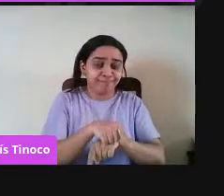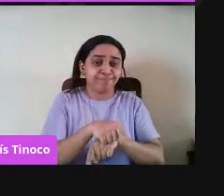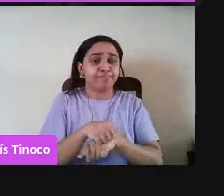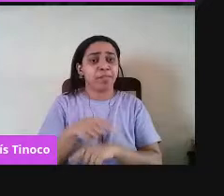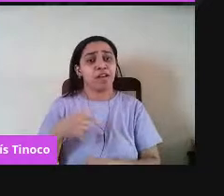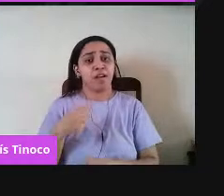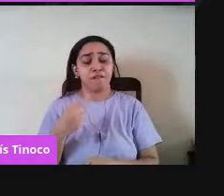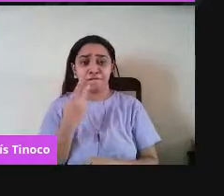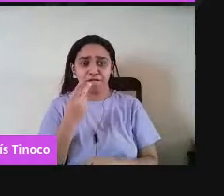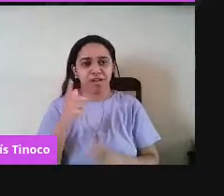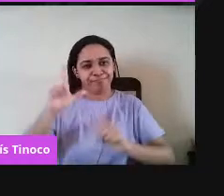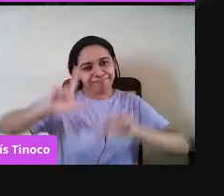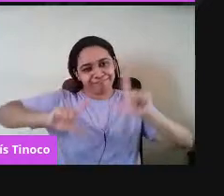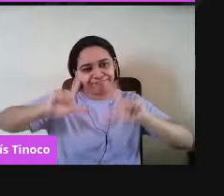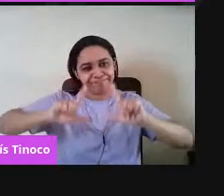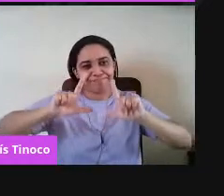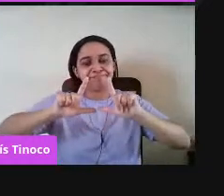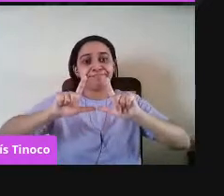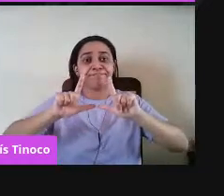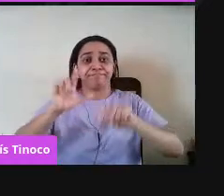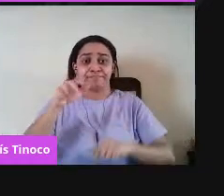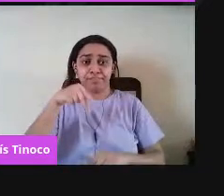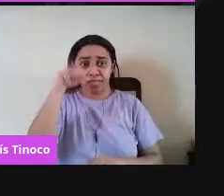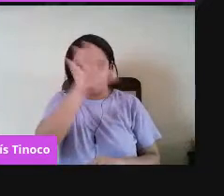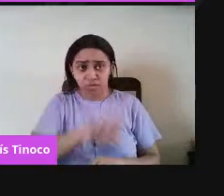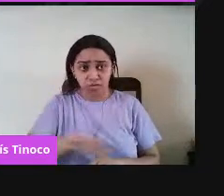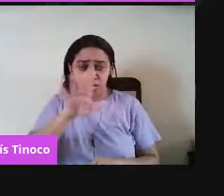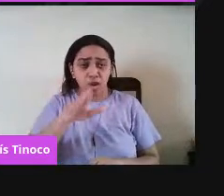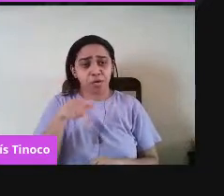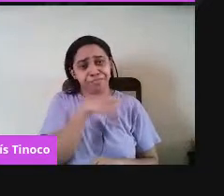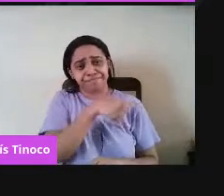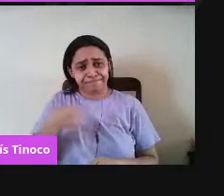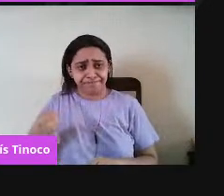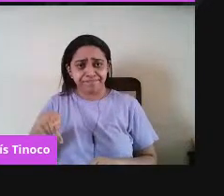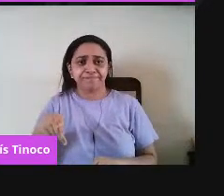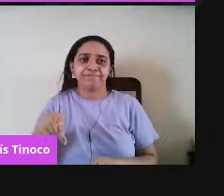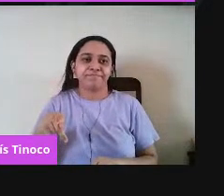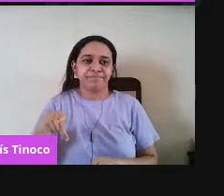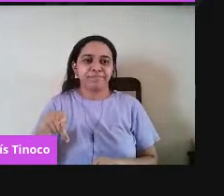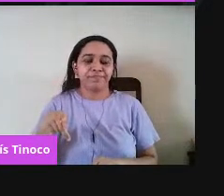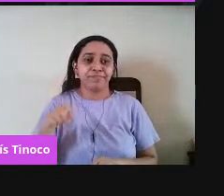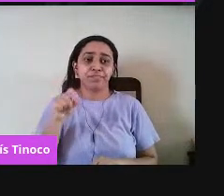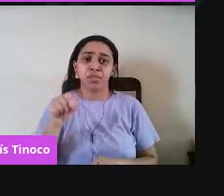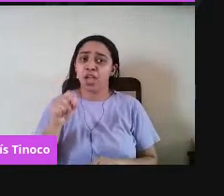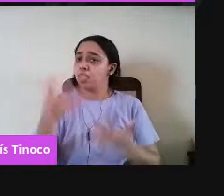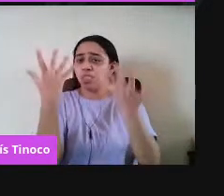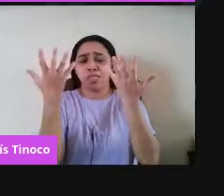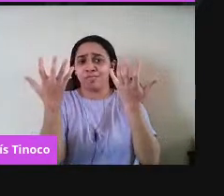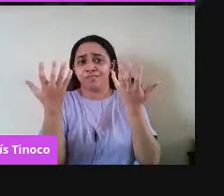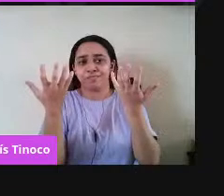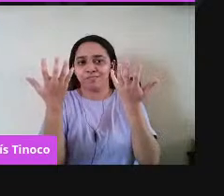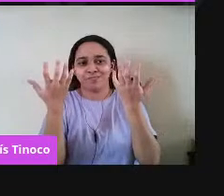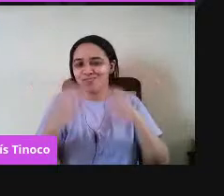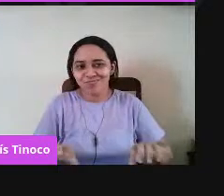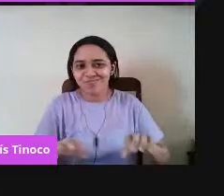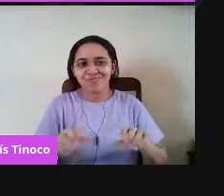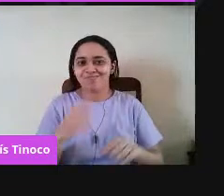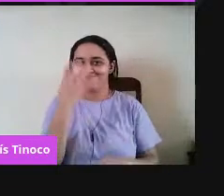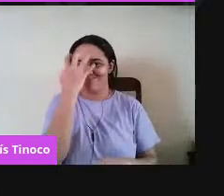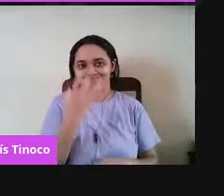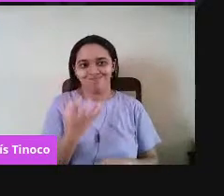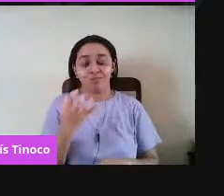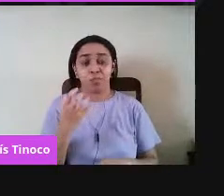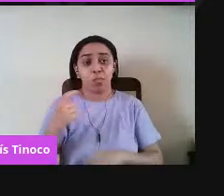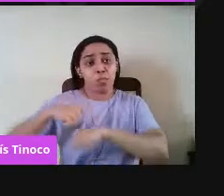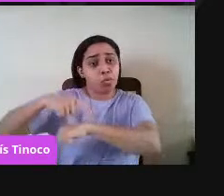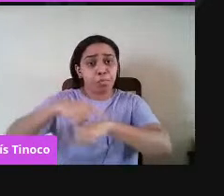nacional, já no dia 24 de março, o presidente da República desconsiderou a seriedade do momento e pediu a todos que voltassem